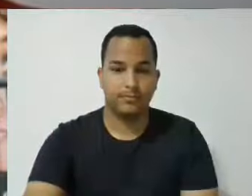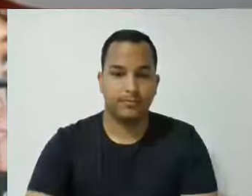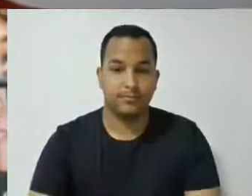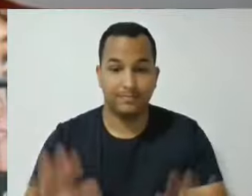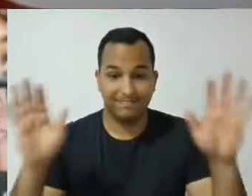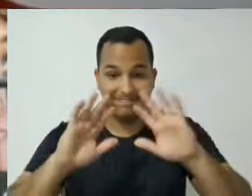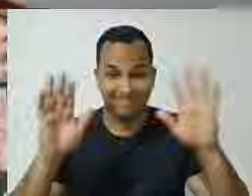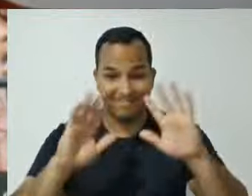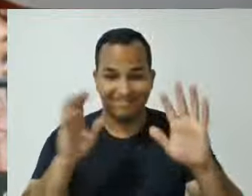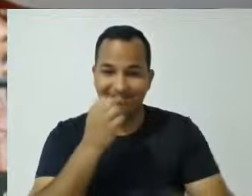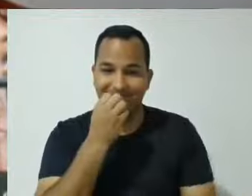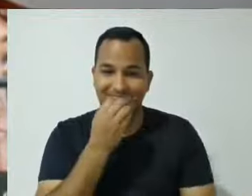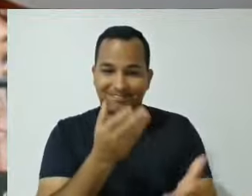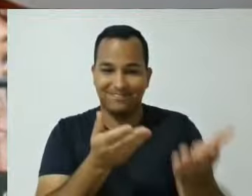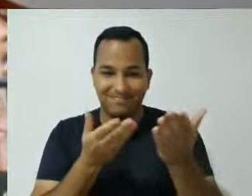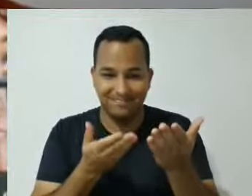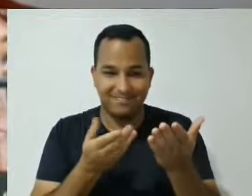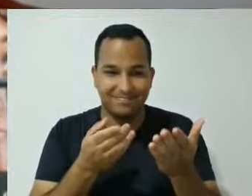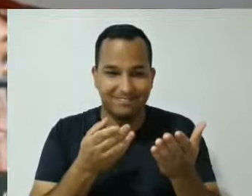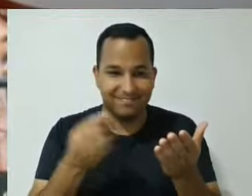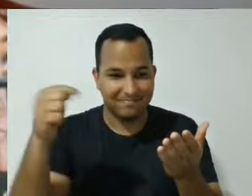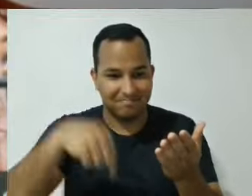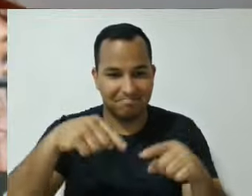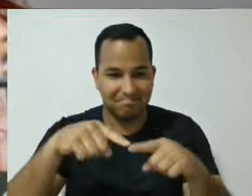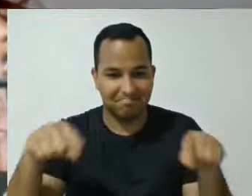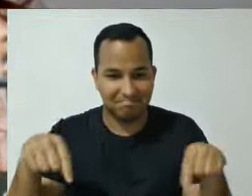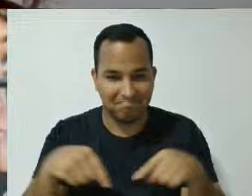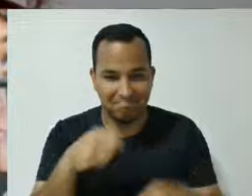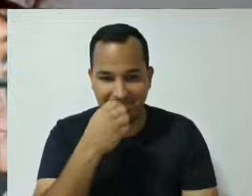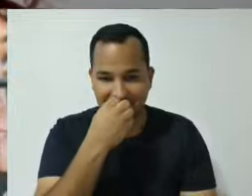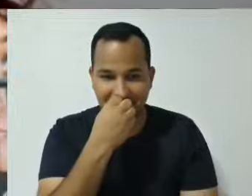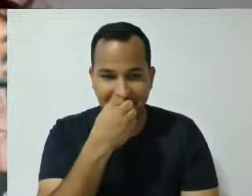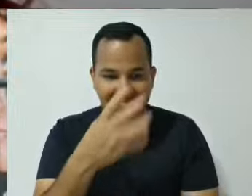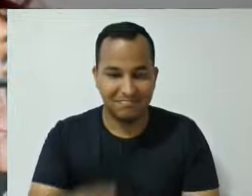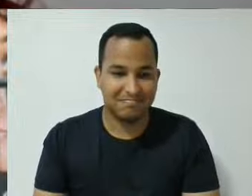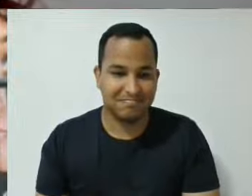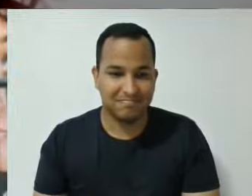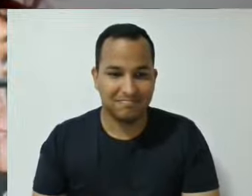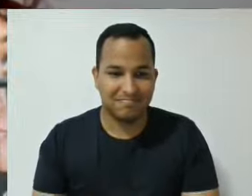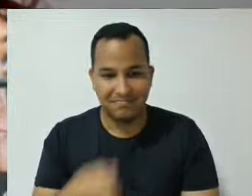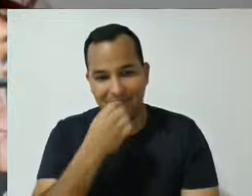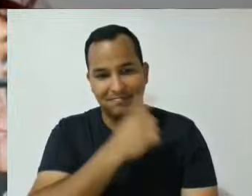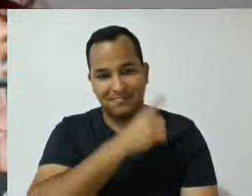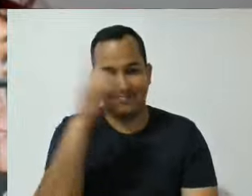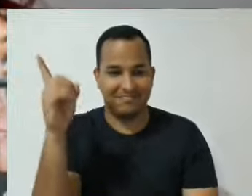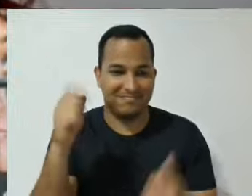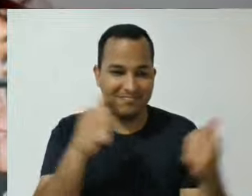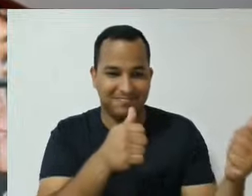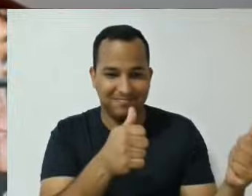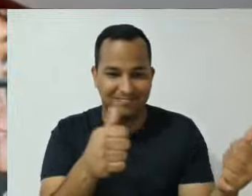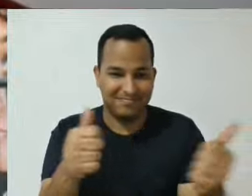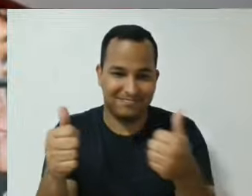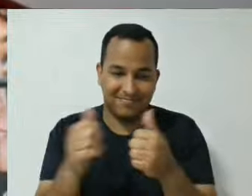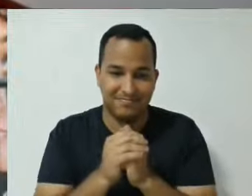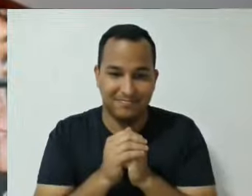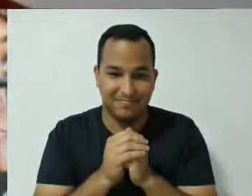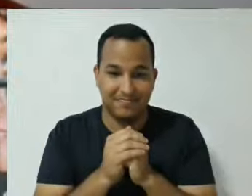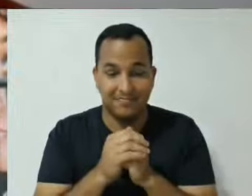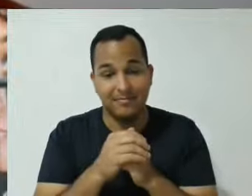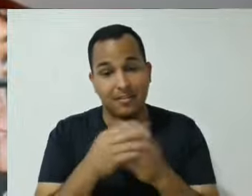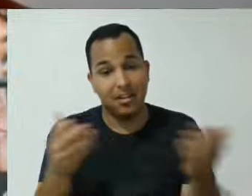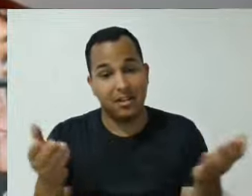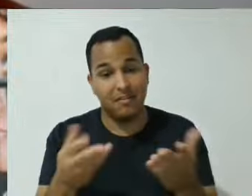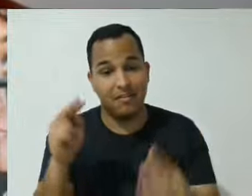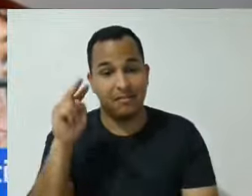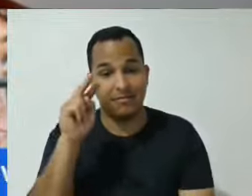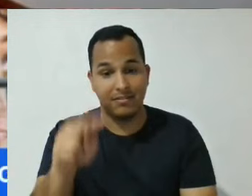seja muito bem-vinda nesse espaço. Olá, bom Bom dia. dia para quem está vendo agora,